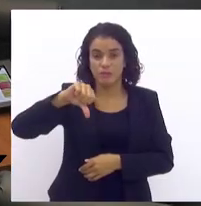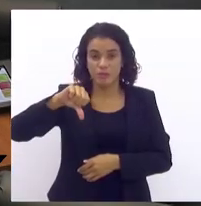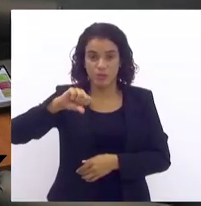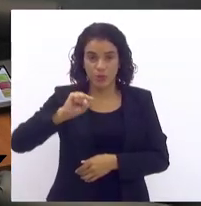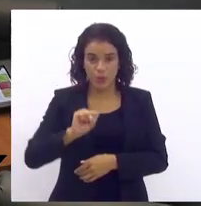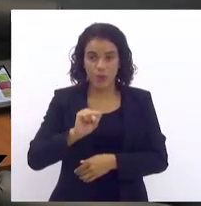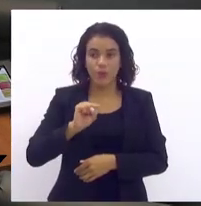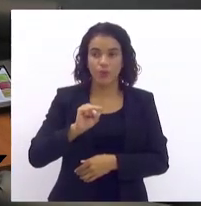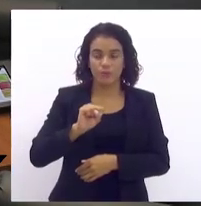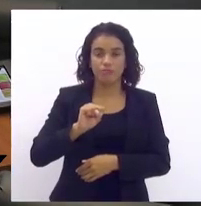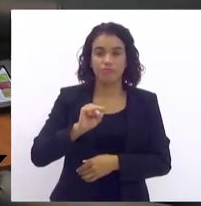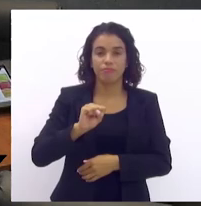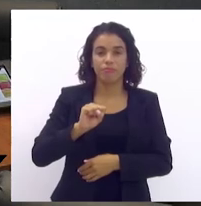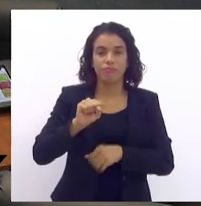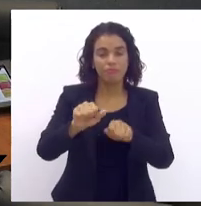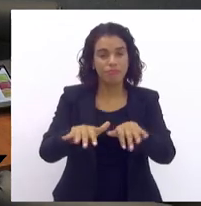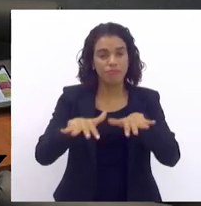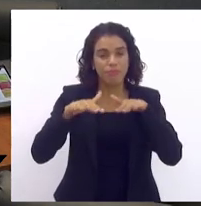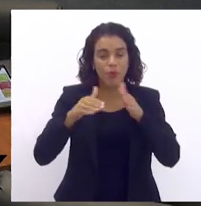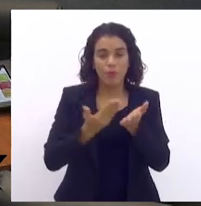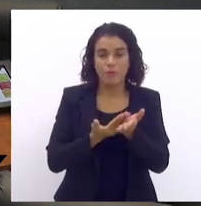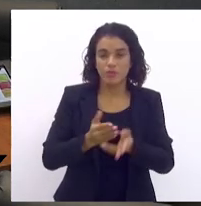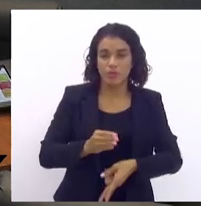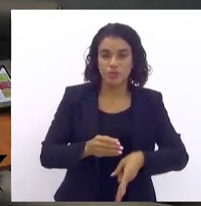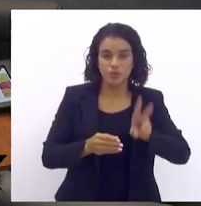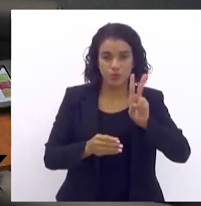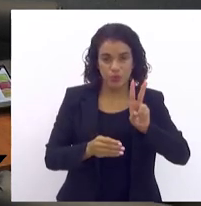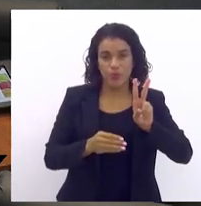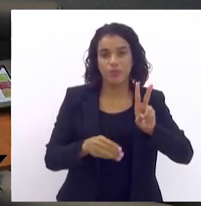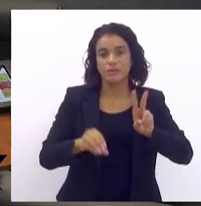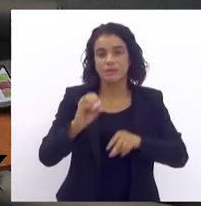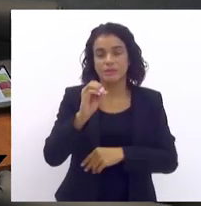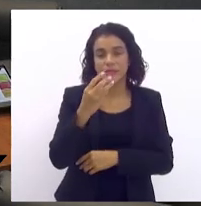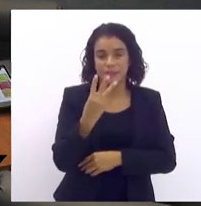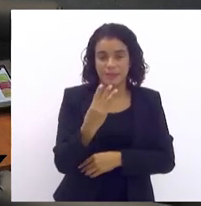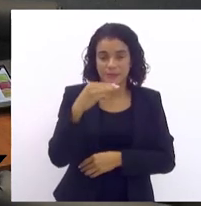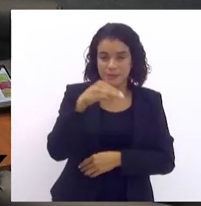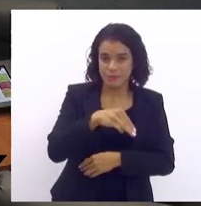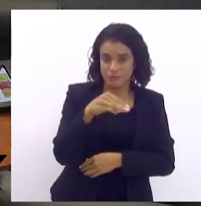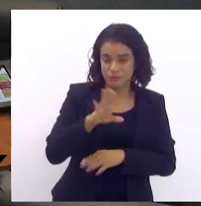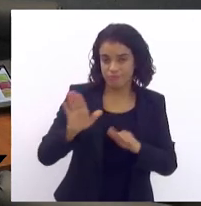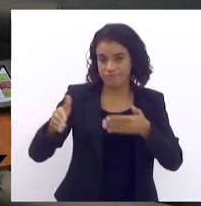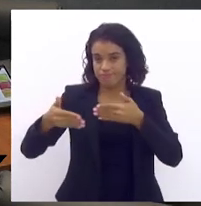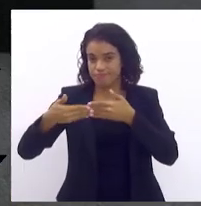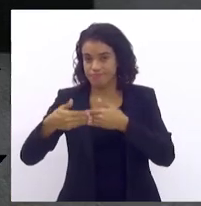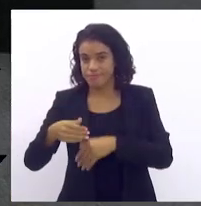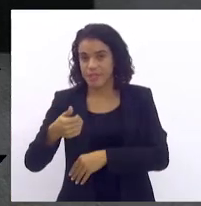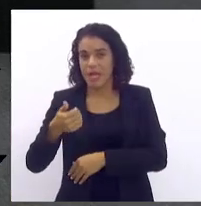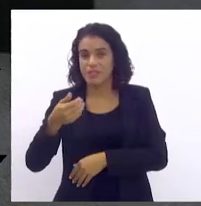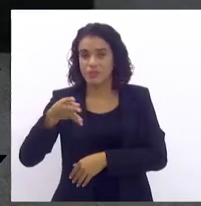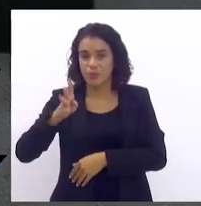sessão ordinária, que, iniciada às 14h03, encerrou-se às